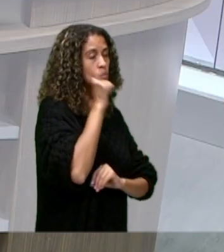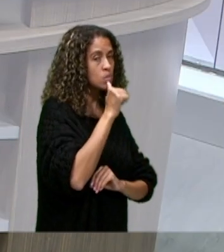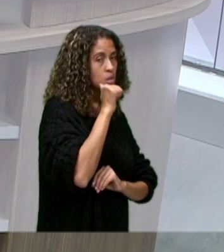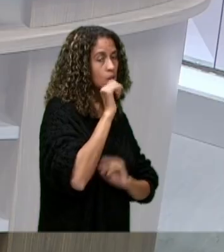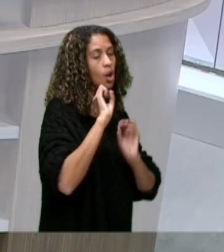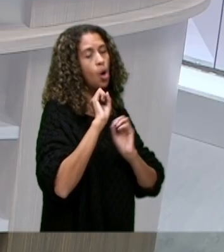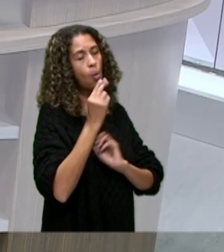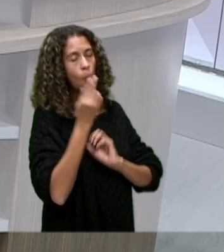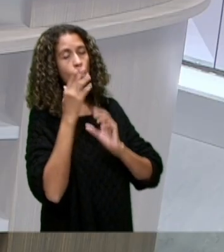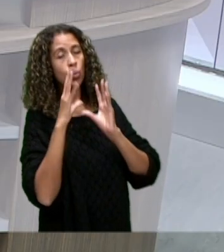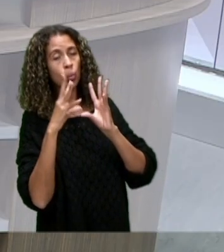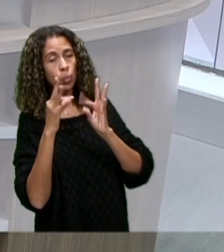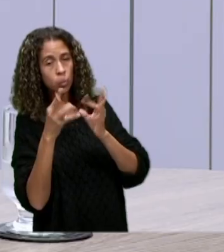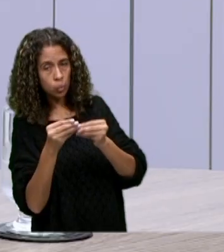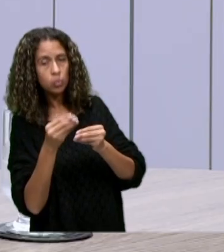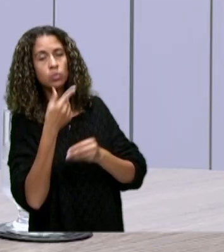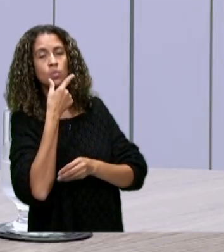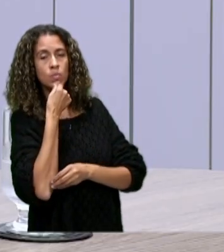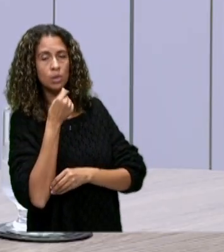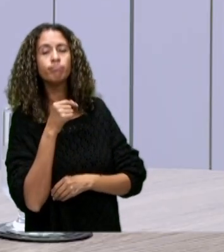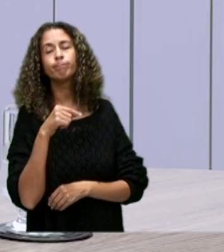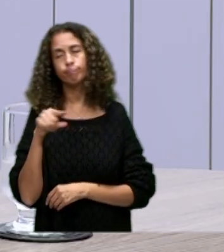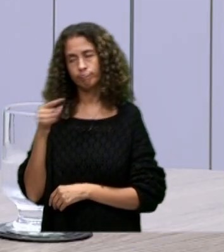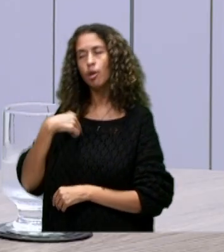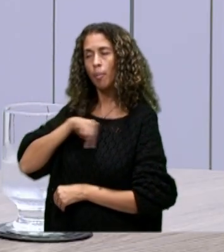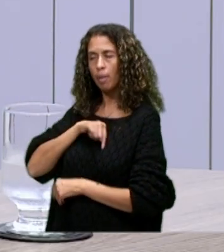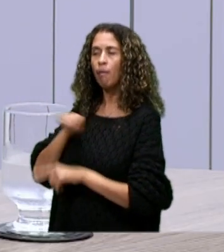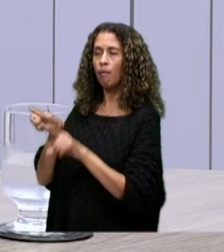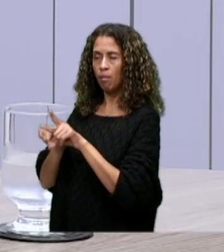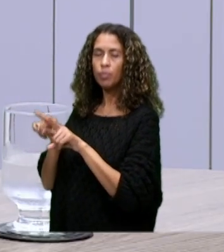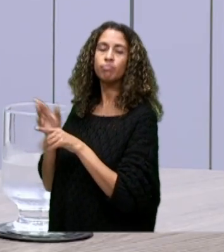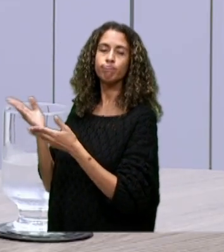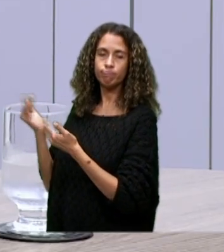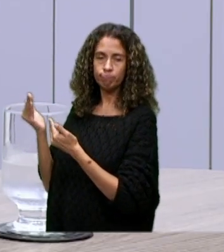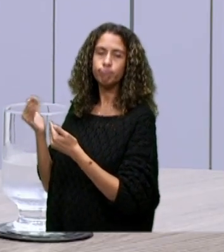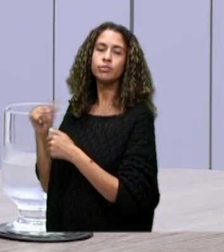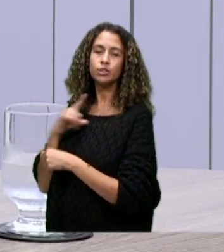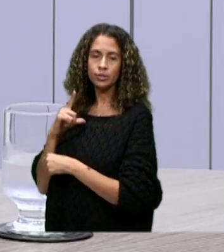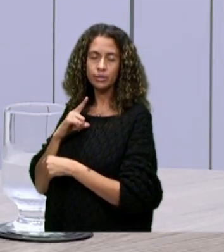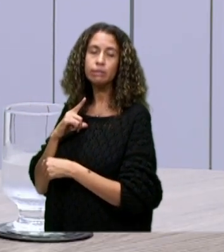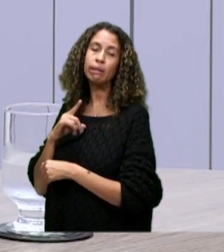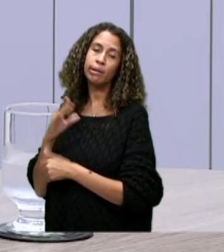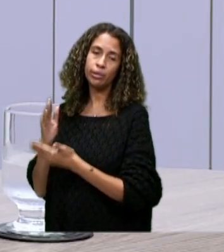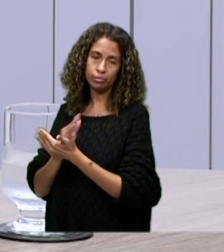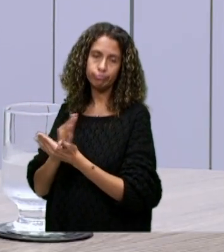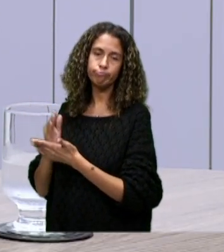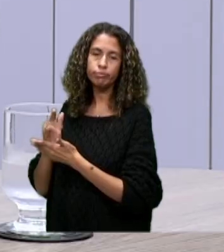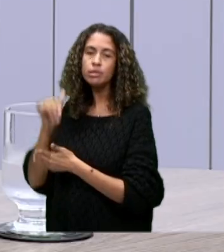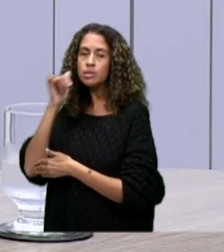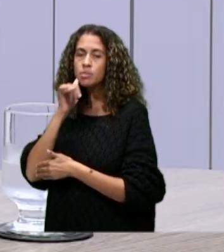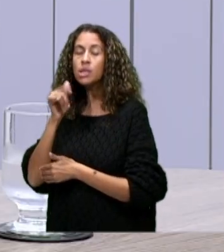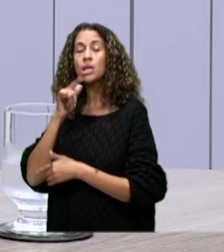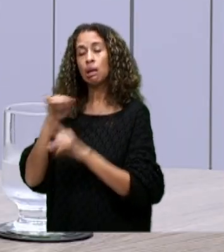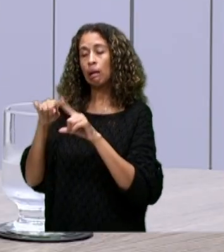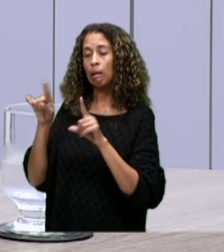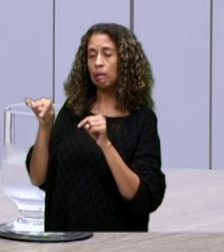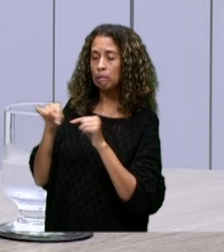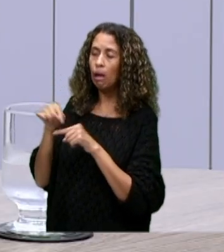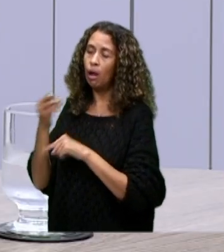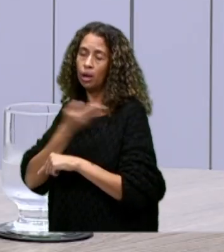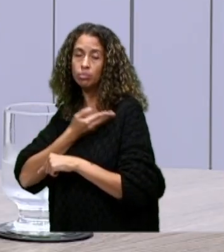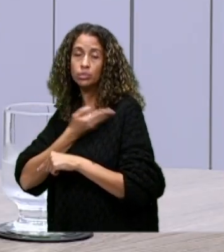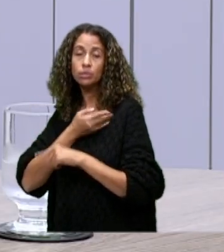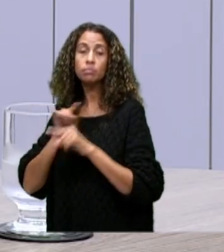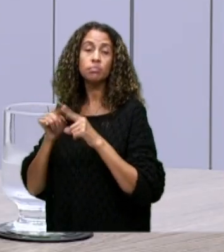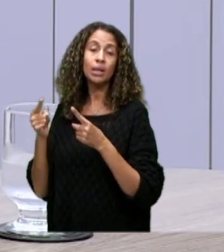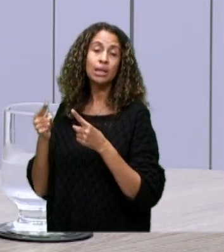de meninos. Eu também via isso. Até os anos 90 era assim. A gente, claro, tinha as amiguinhas da sala, as garotas da sala, que eram nossas amigas ali,